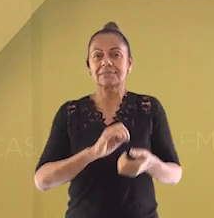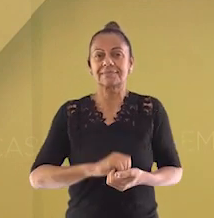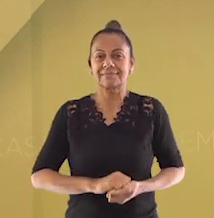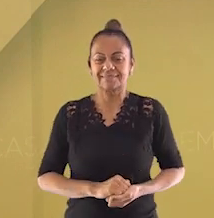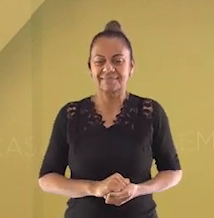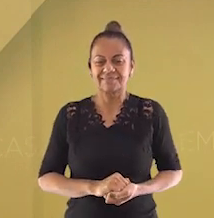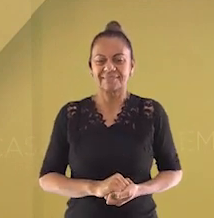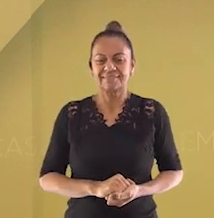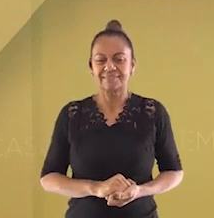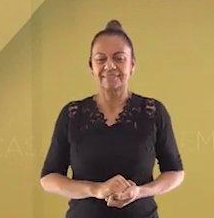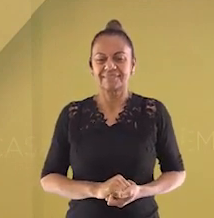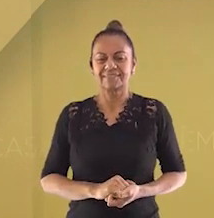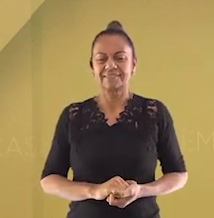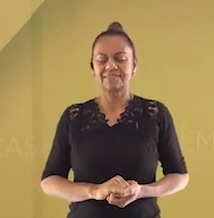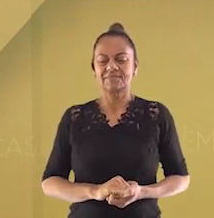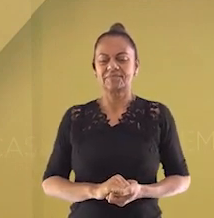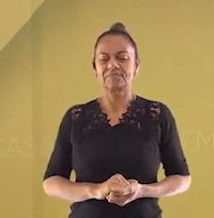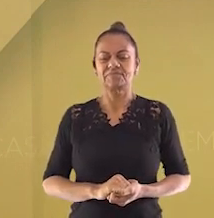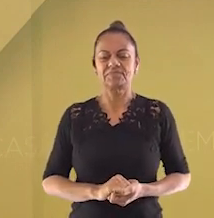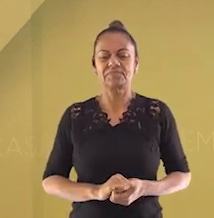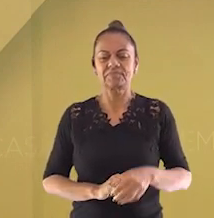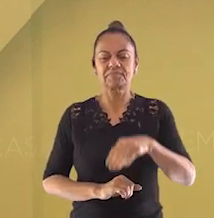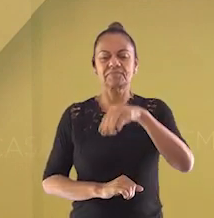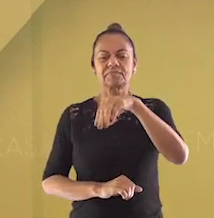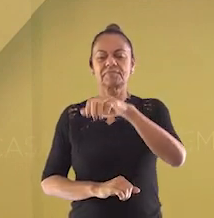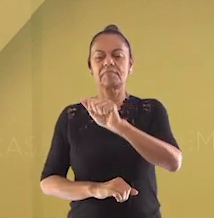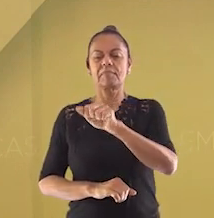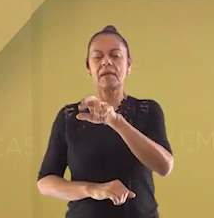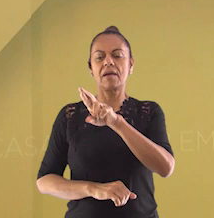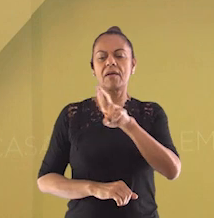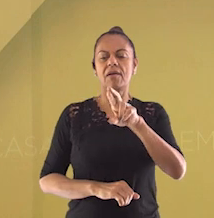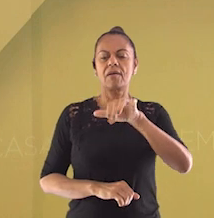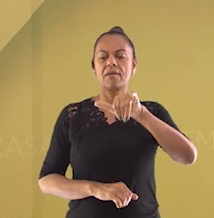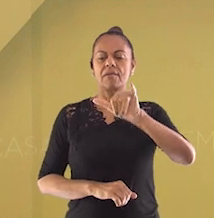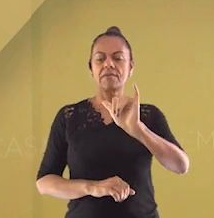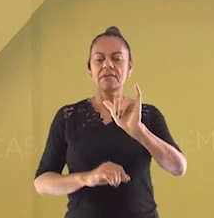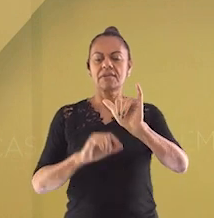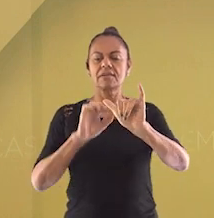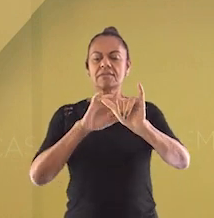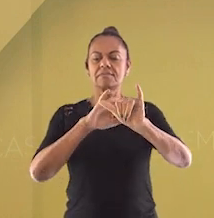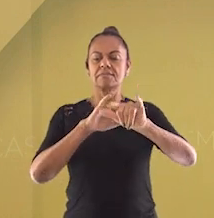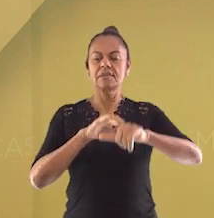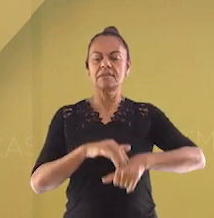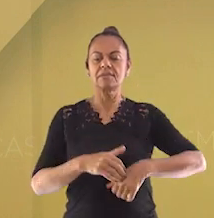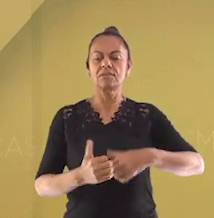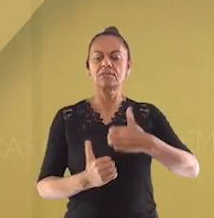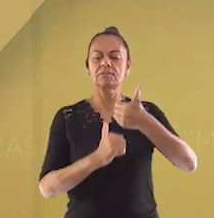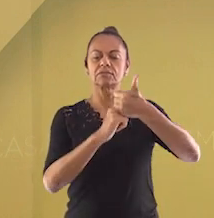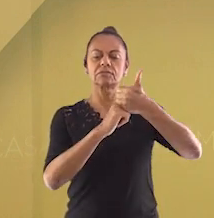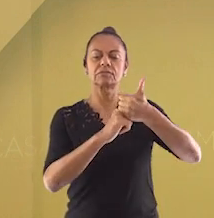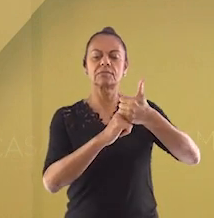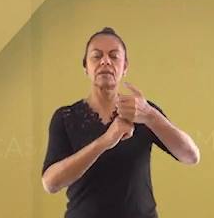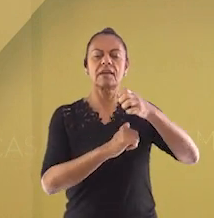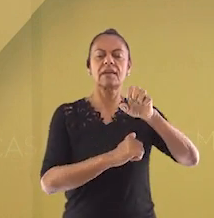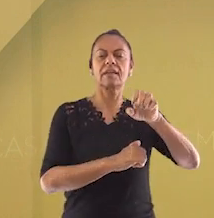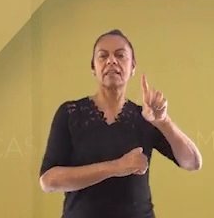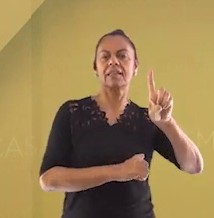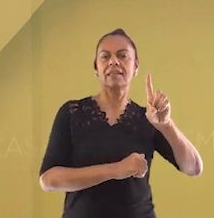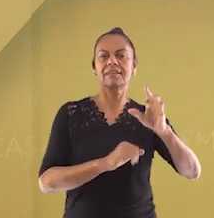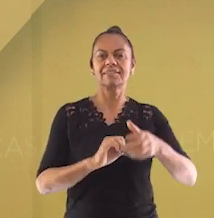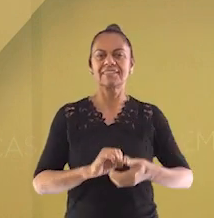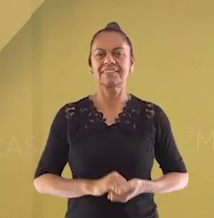e também como acontecem Mary o Y não sai e entram e e no